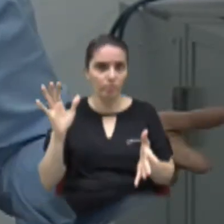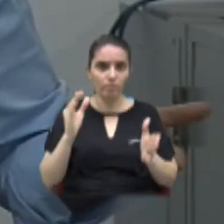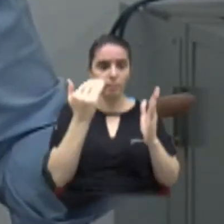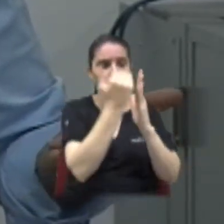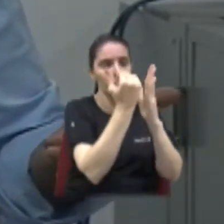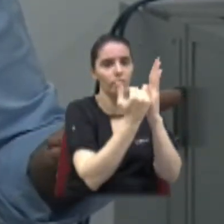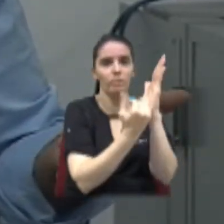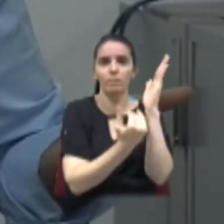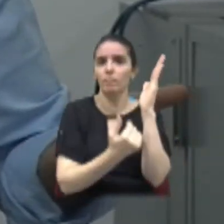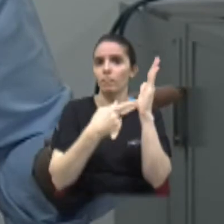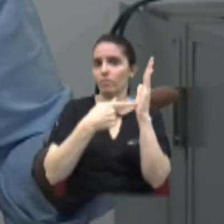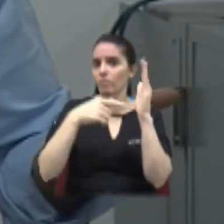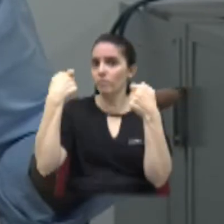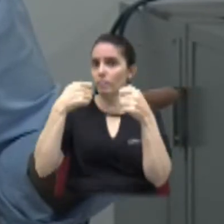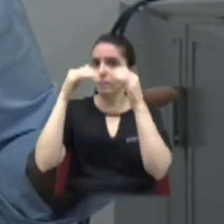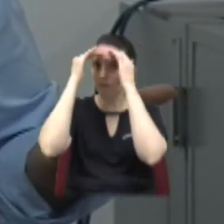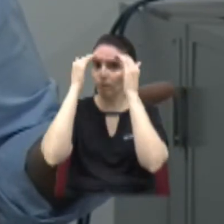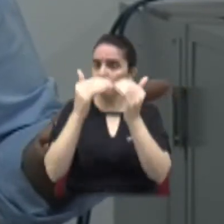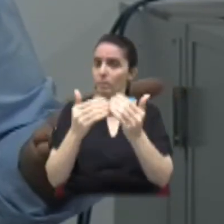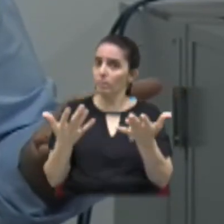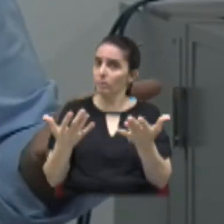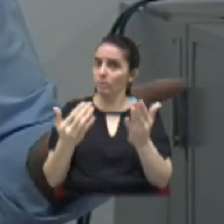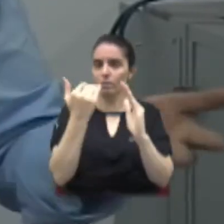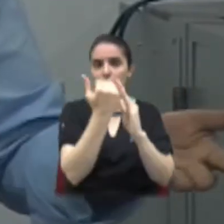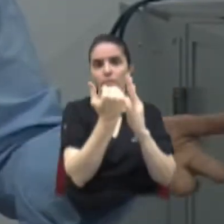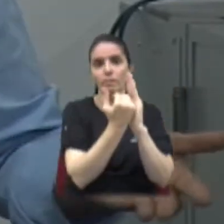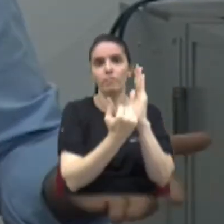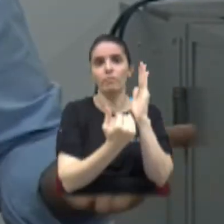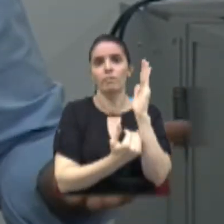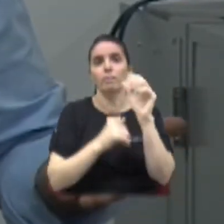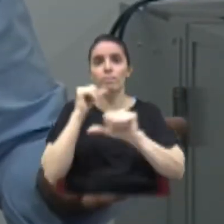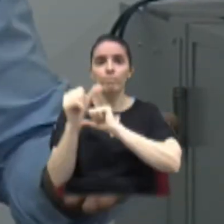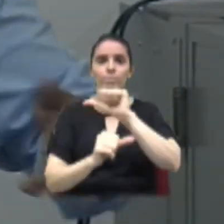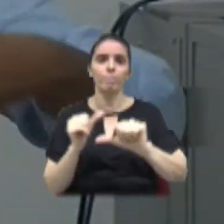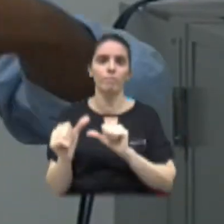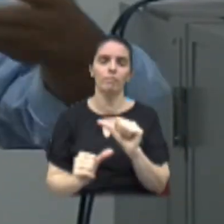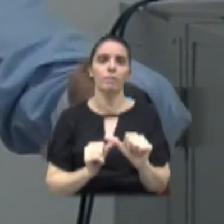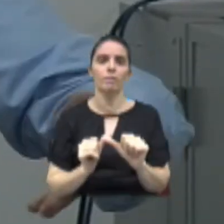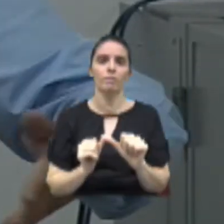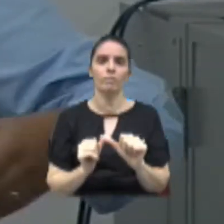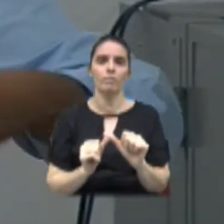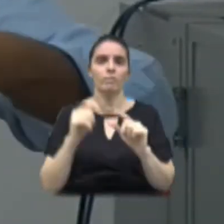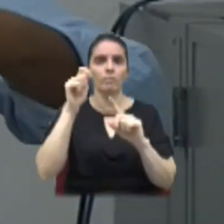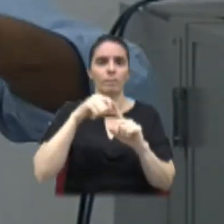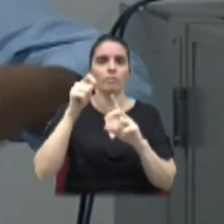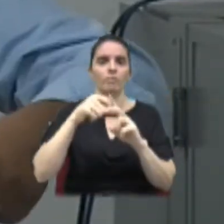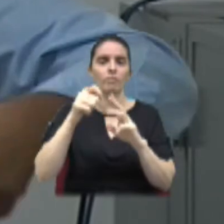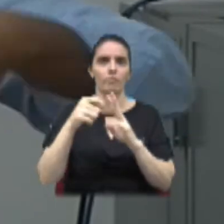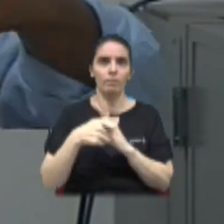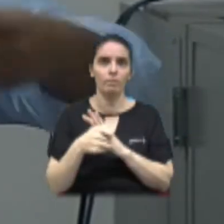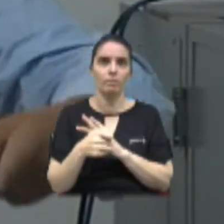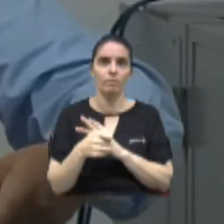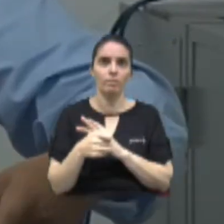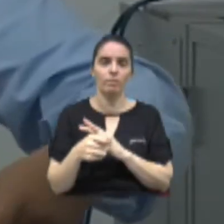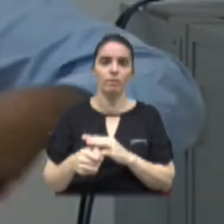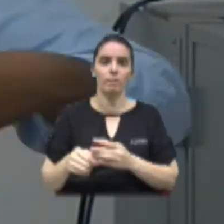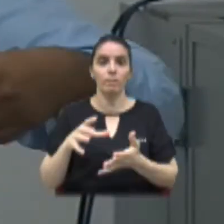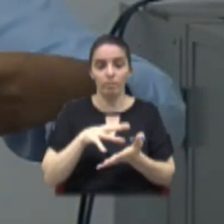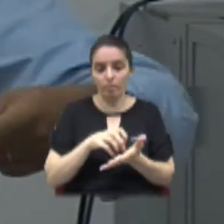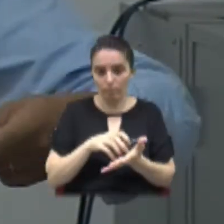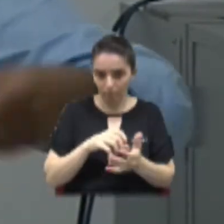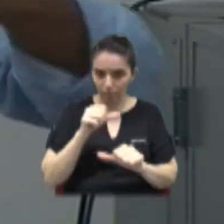uma parte, vereador. Pois não, vereador. A gente, ouvindo a fala do Dr. Rafael, a gente estava até conversando aqui, o Lemão